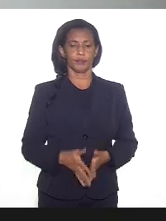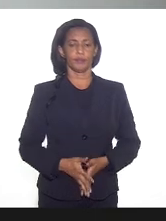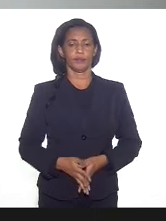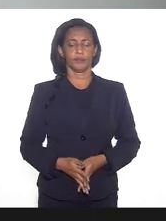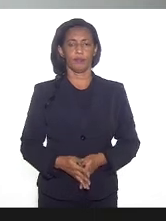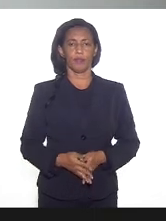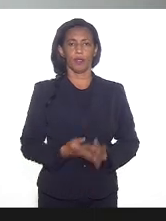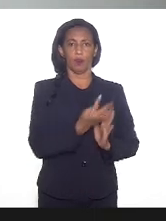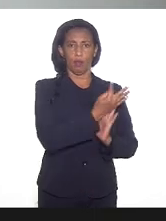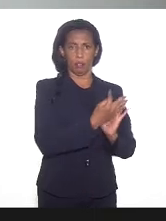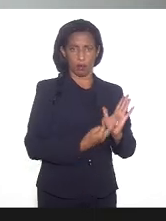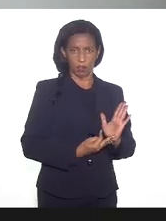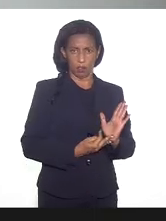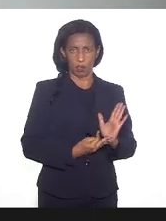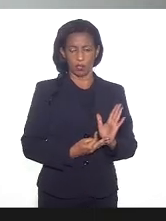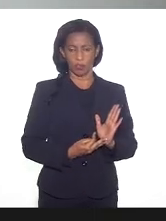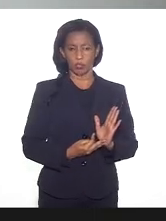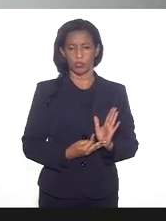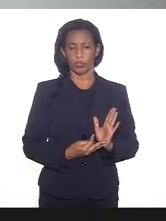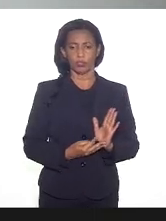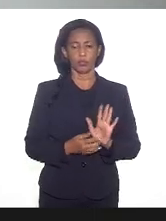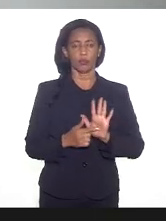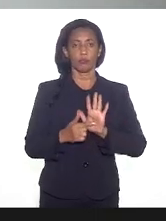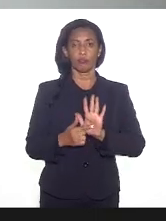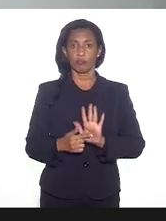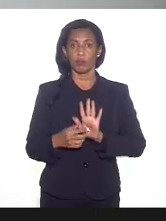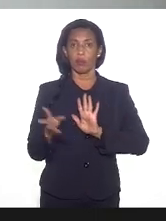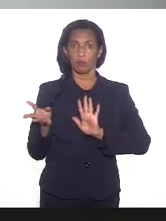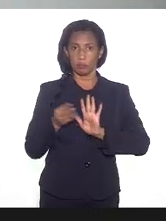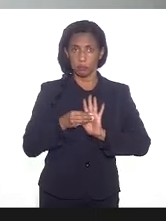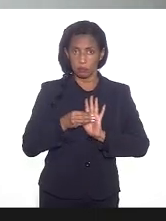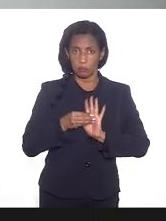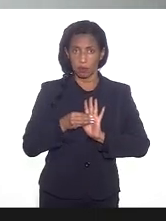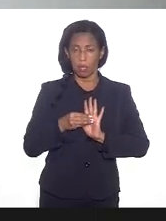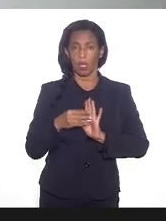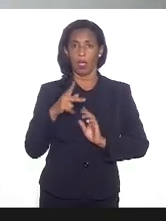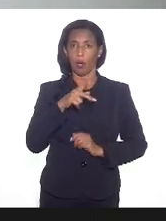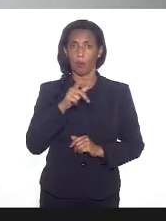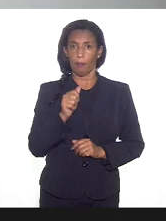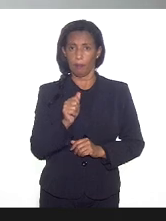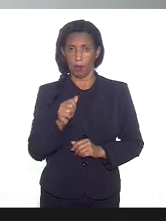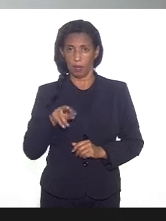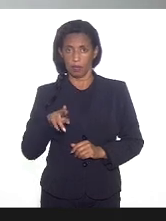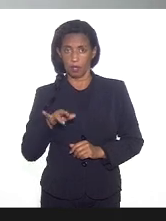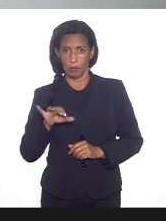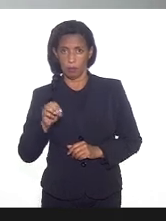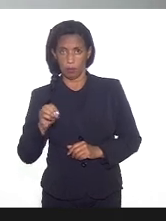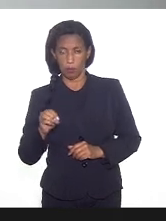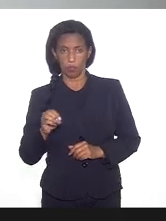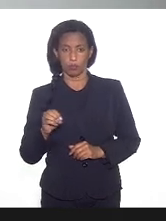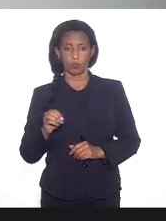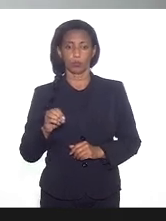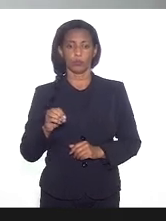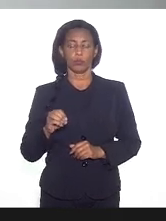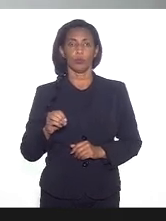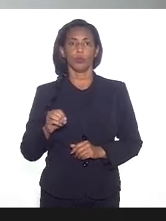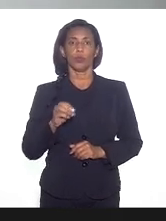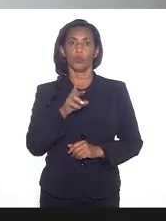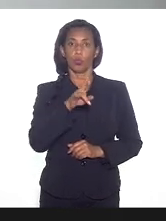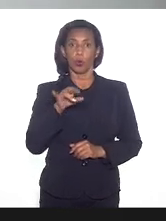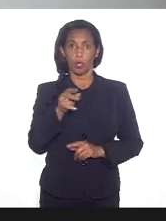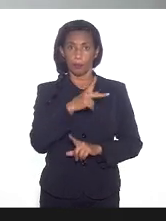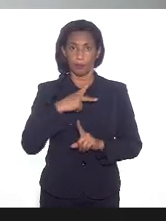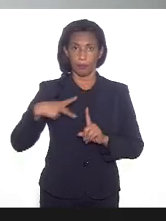A redação, né, inclui isso, fica incorporado ao patrimônio do Rio Previdência